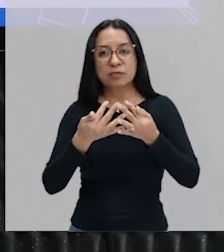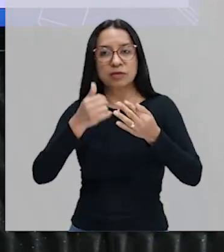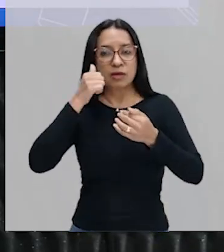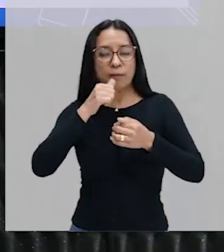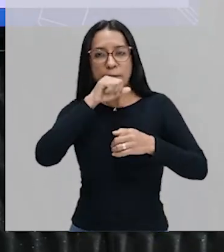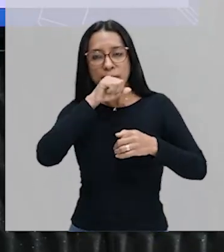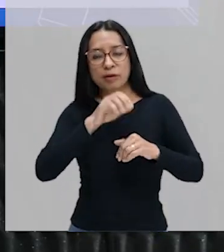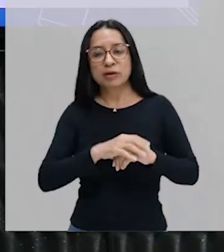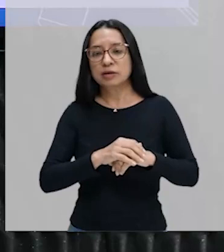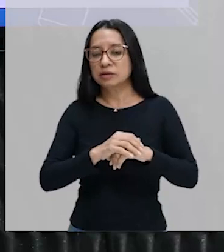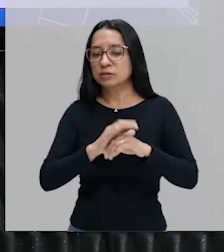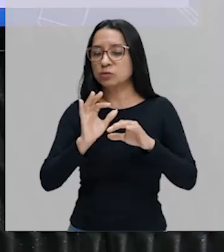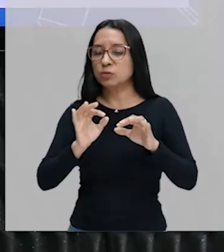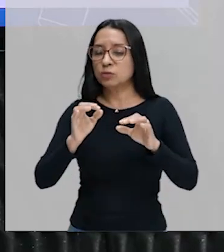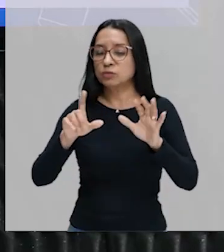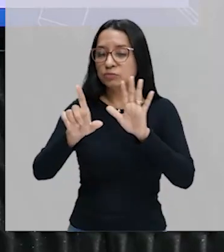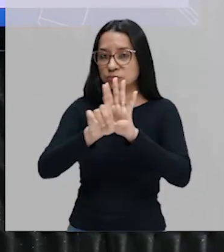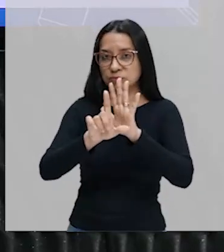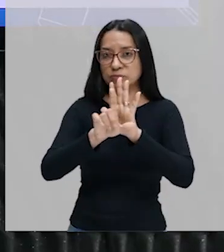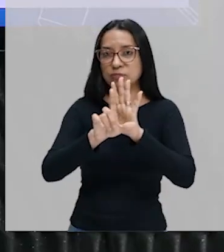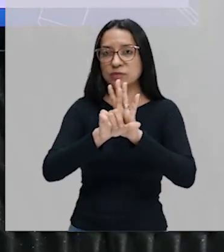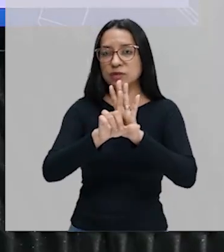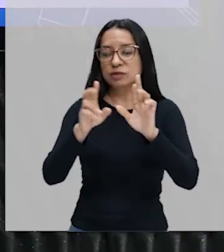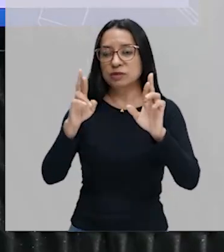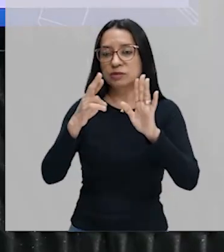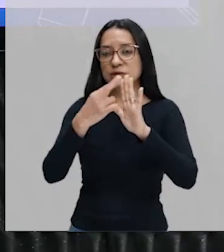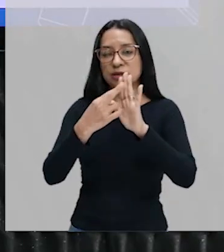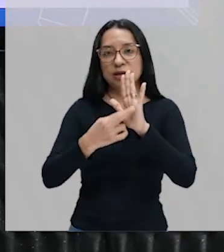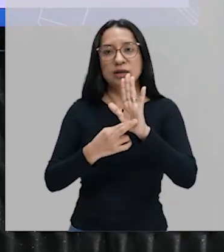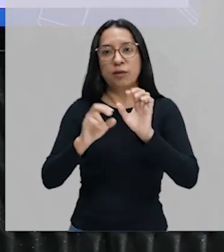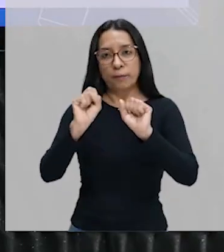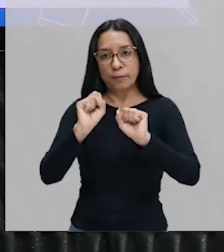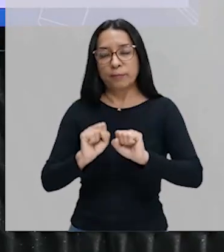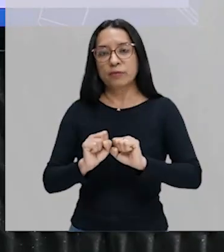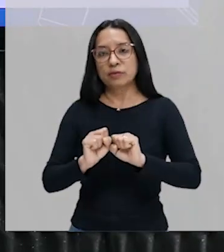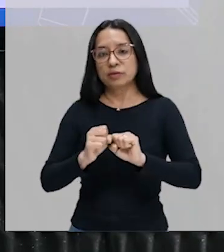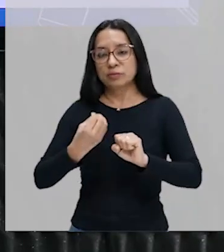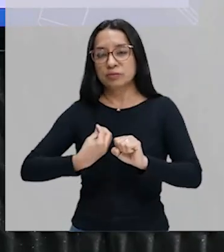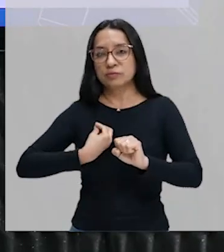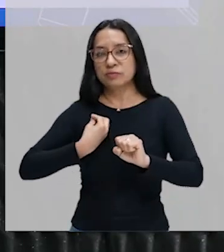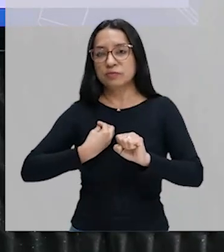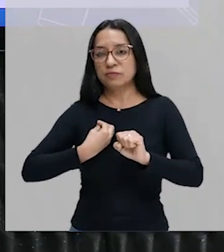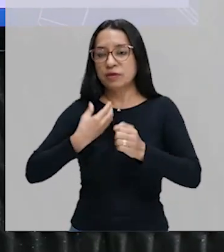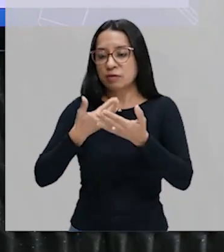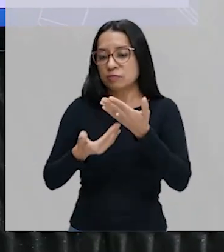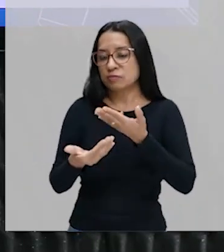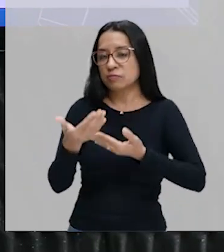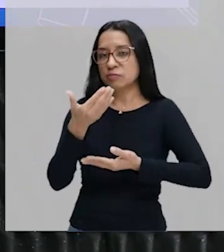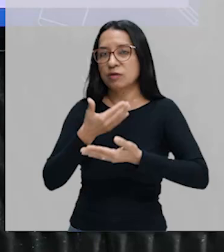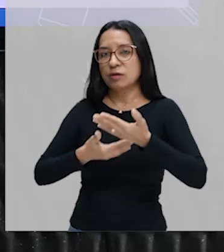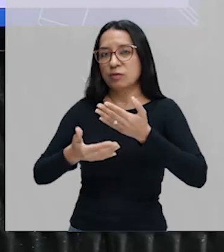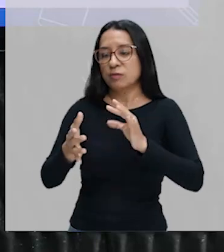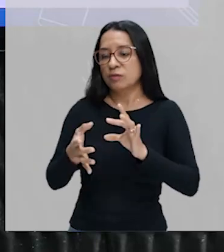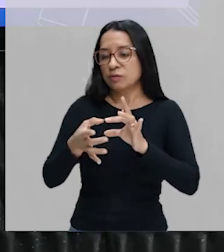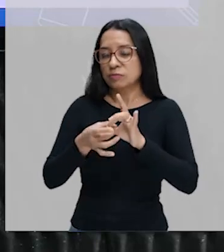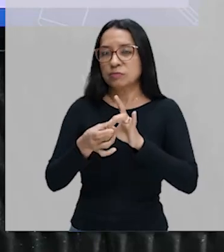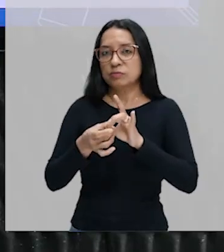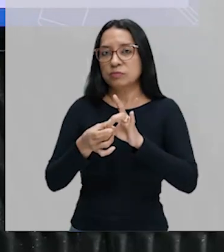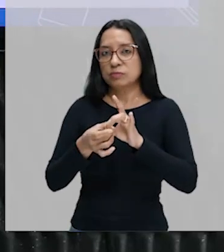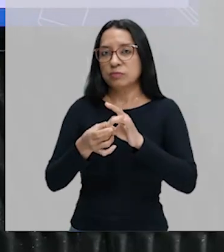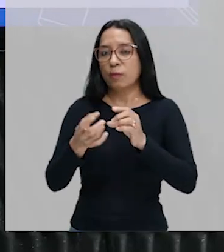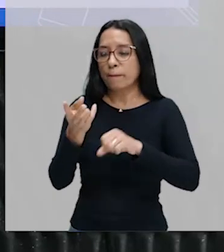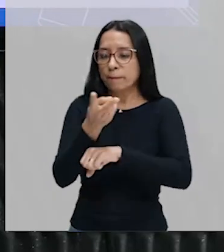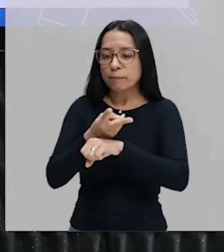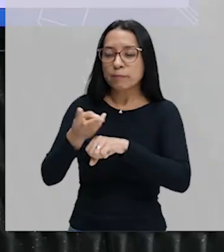certo? Em torno de leis e regras para que nós possamos, né, viver em harmonia, buscando aí objetivos em